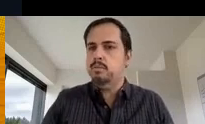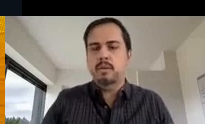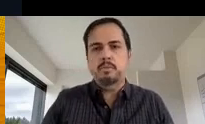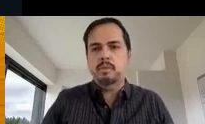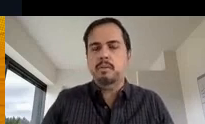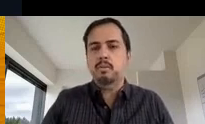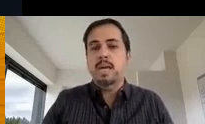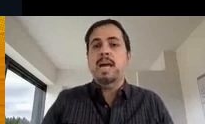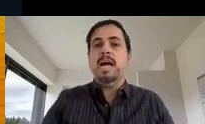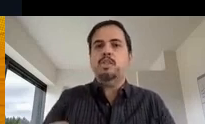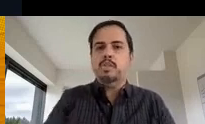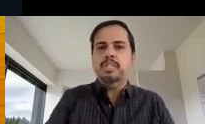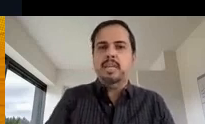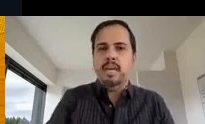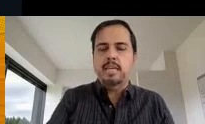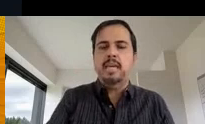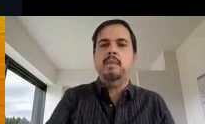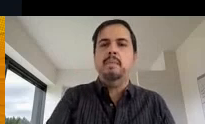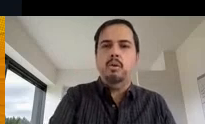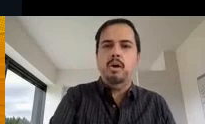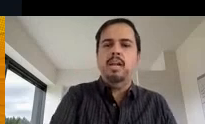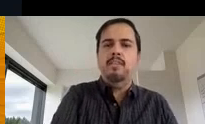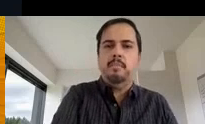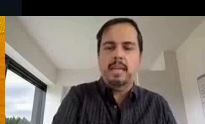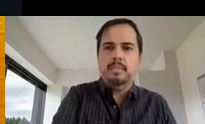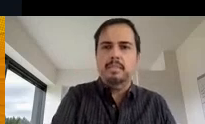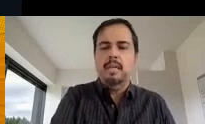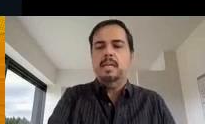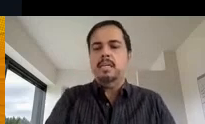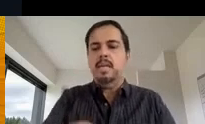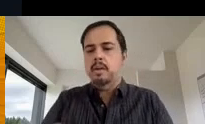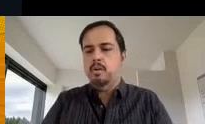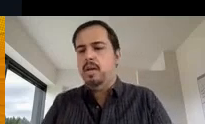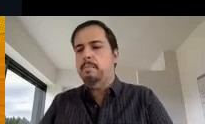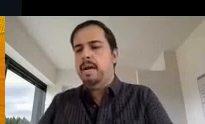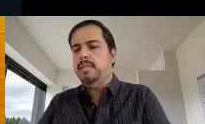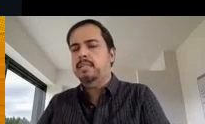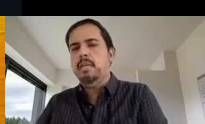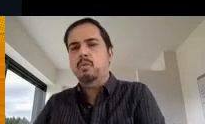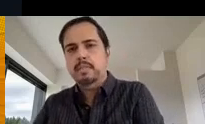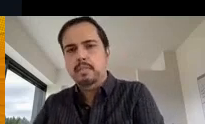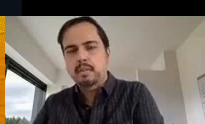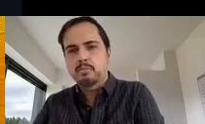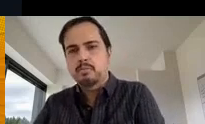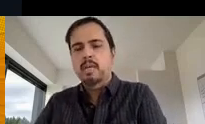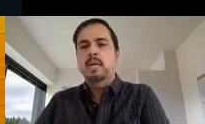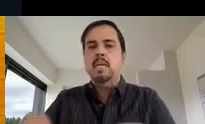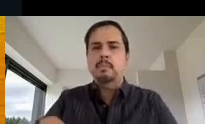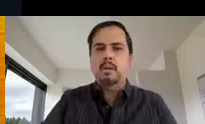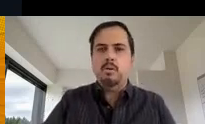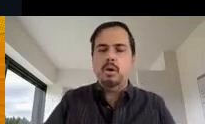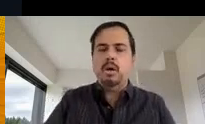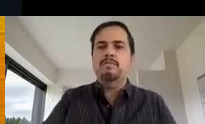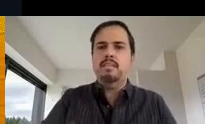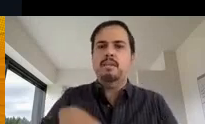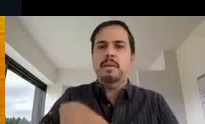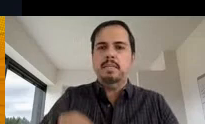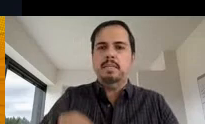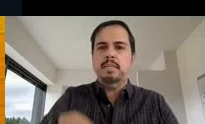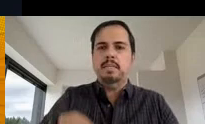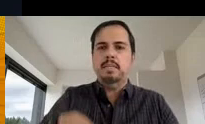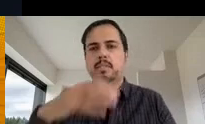pautar pela igualdade, o que é muito errado. A justiça é quem é melhor leva mais. Quem é melhor é mais recompensado. Quem